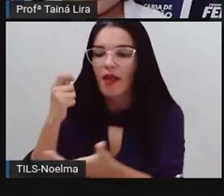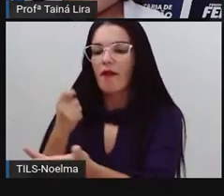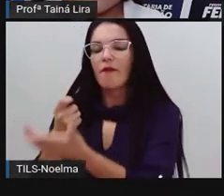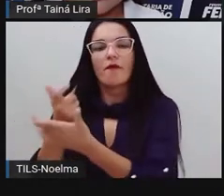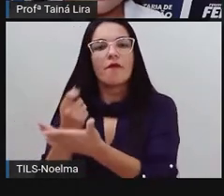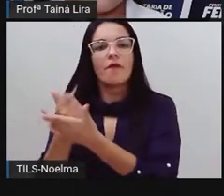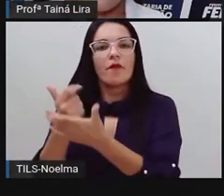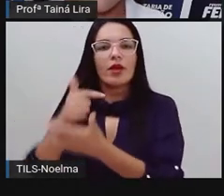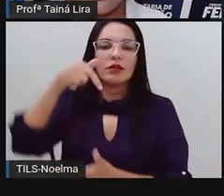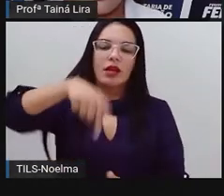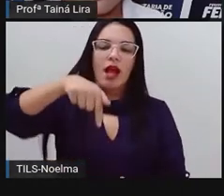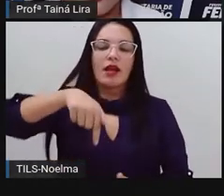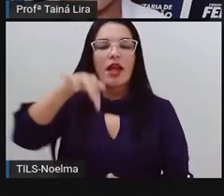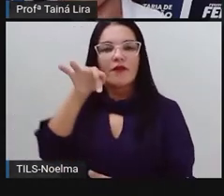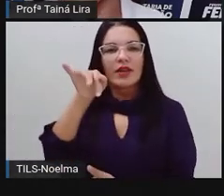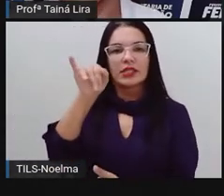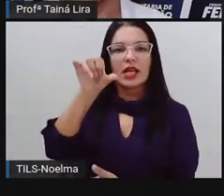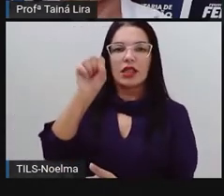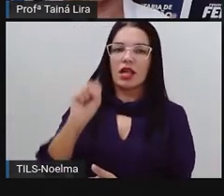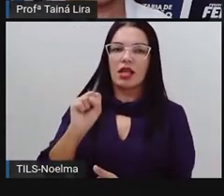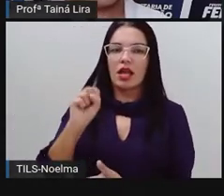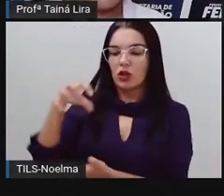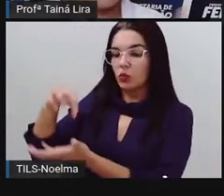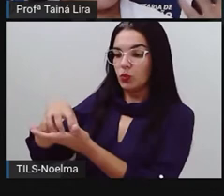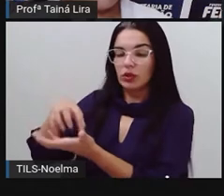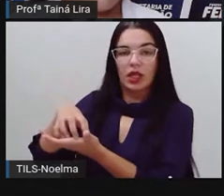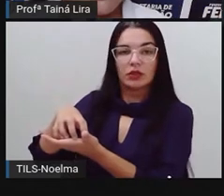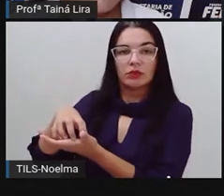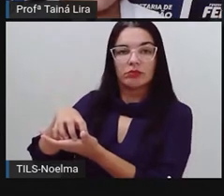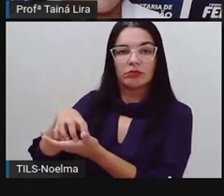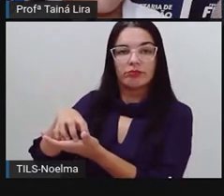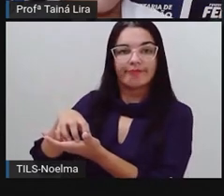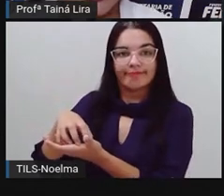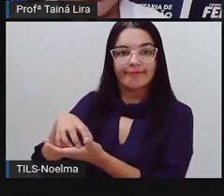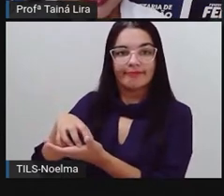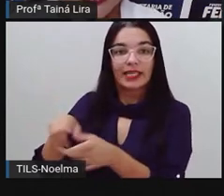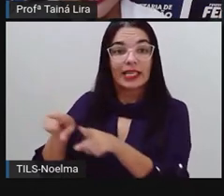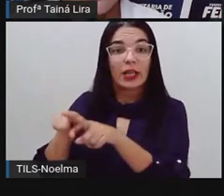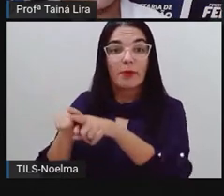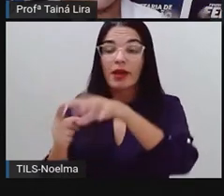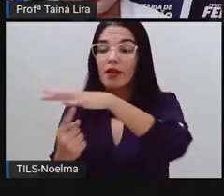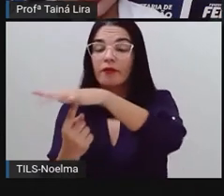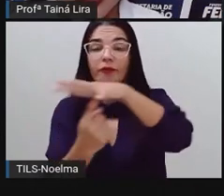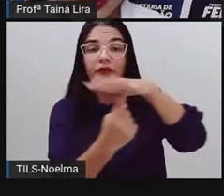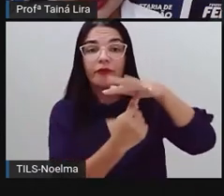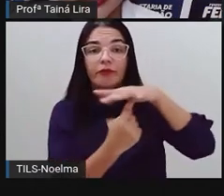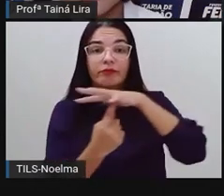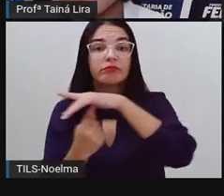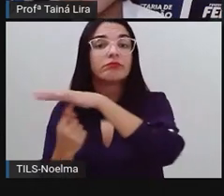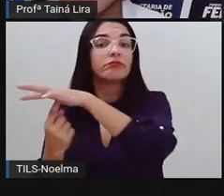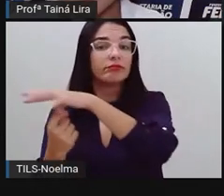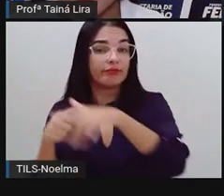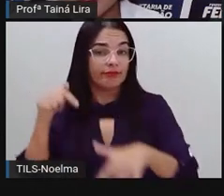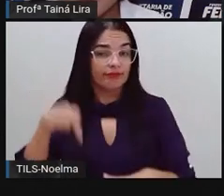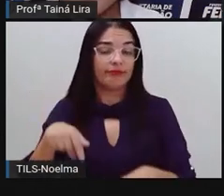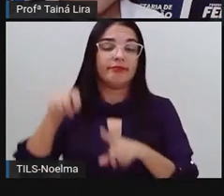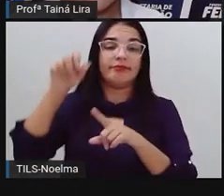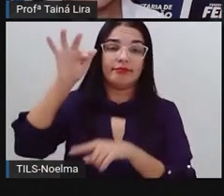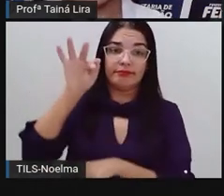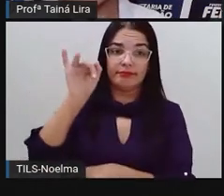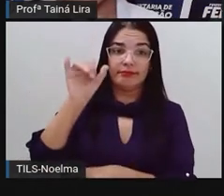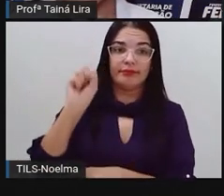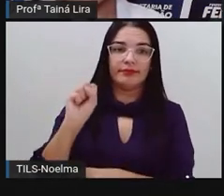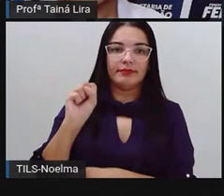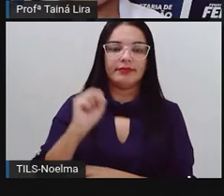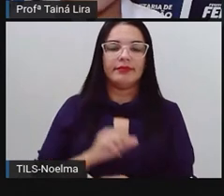aí no centro de abastecimento e também em outras feiras livres né E nós temos aqui tá bom